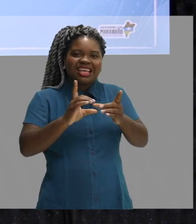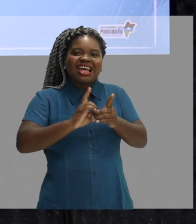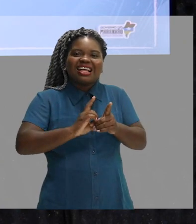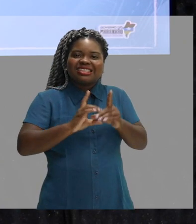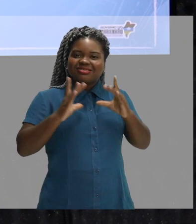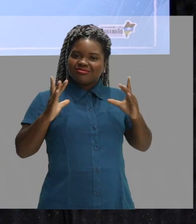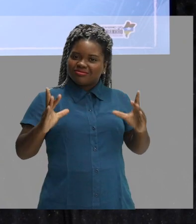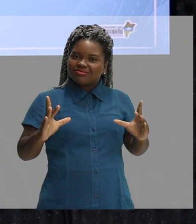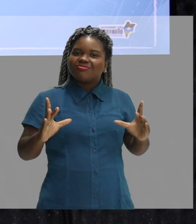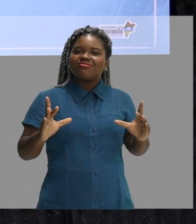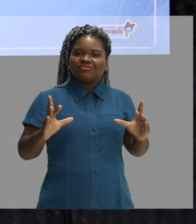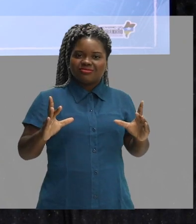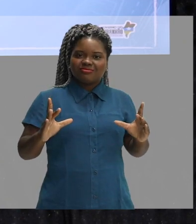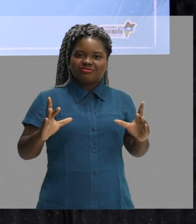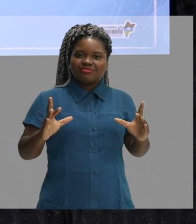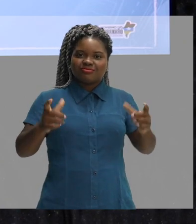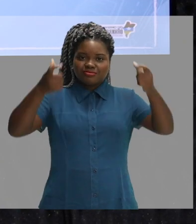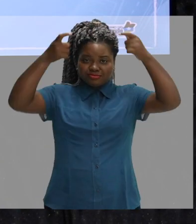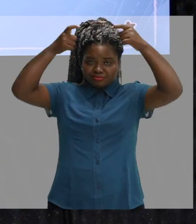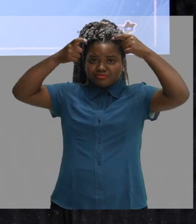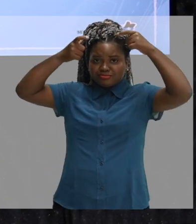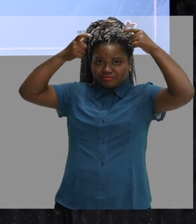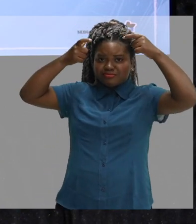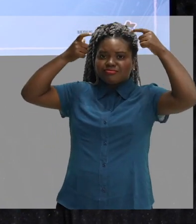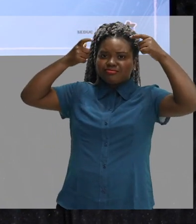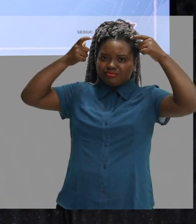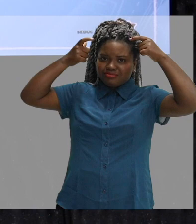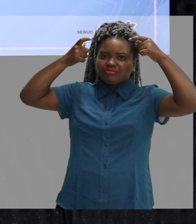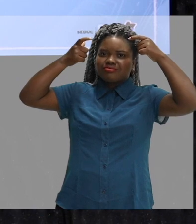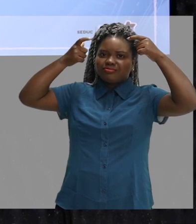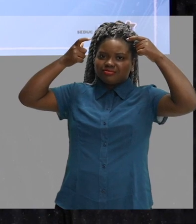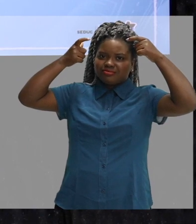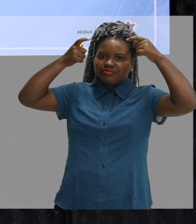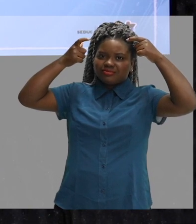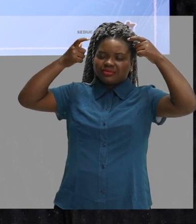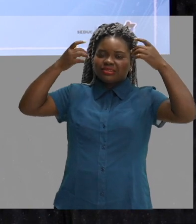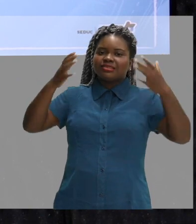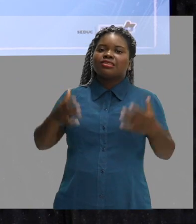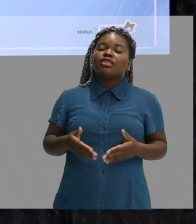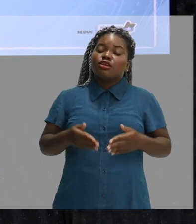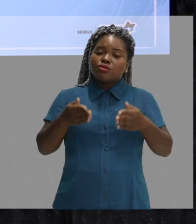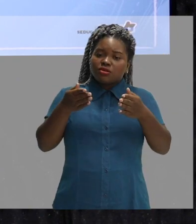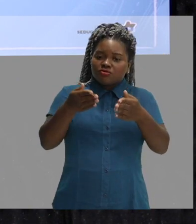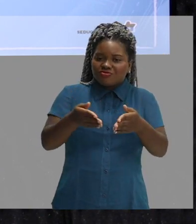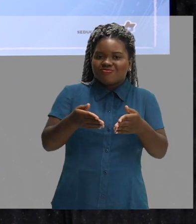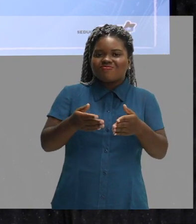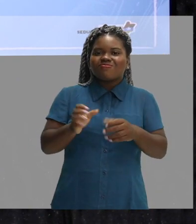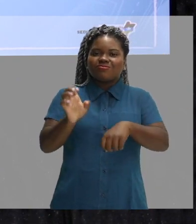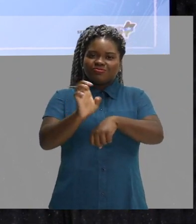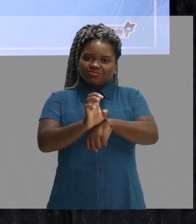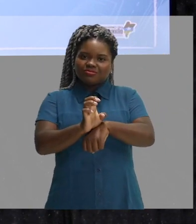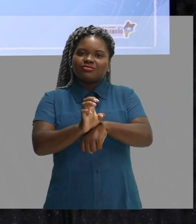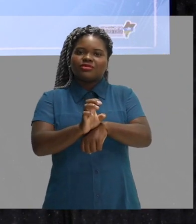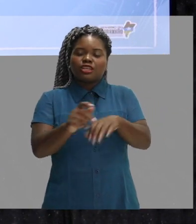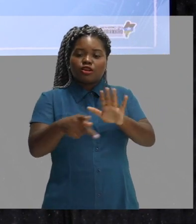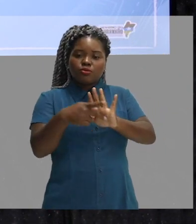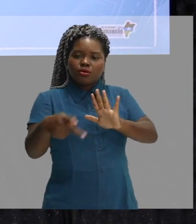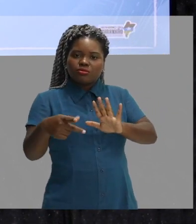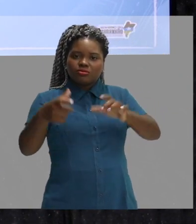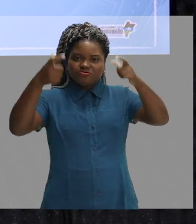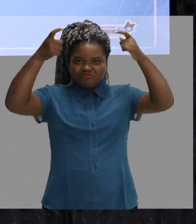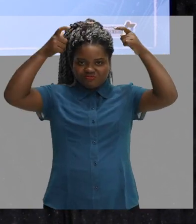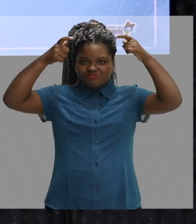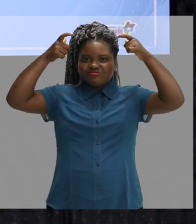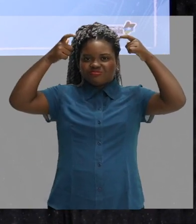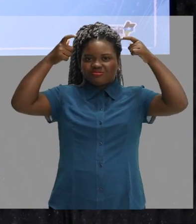poderes plenos, de forma absoluta, uma centralização, portanto, do Estado. A partir da democracia moderna,